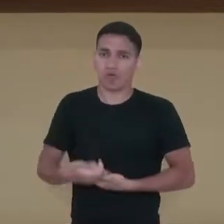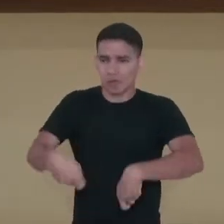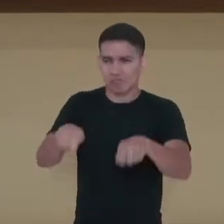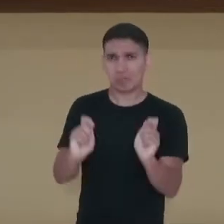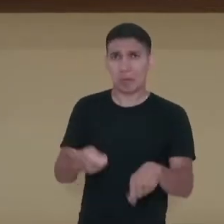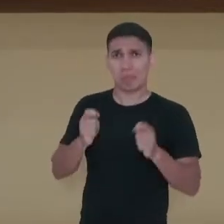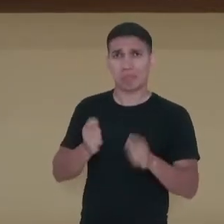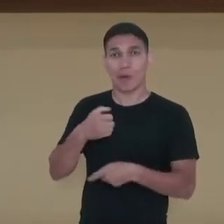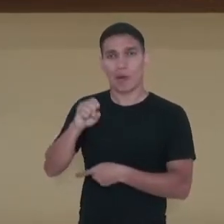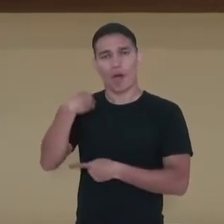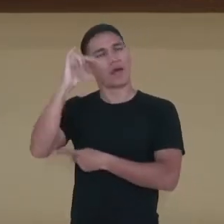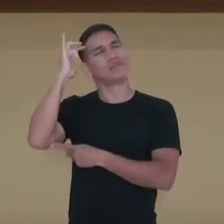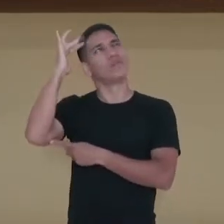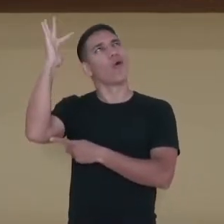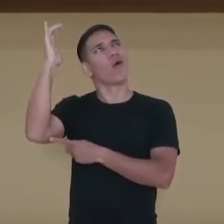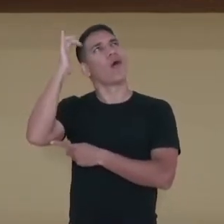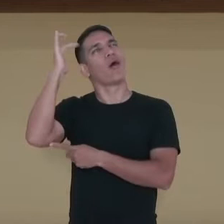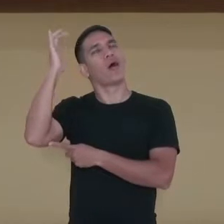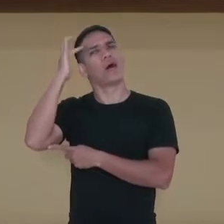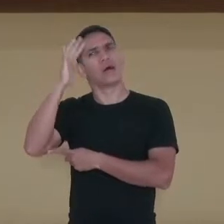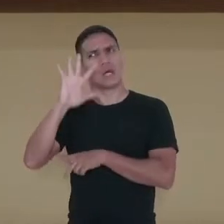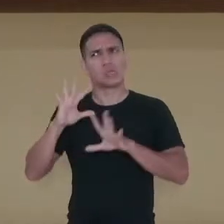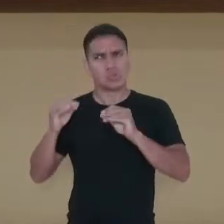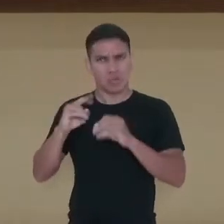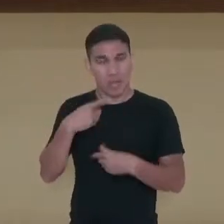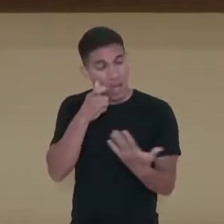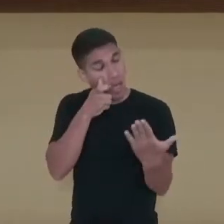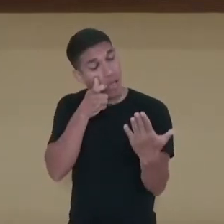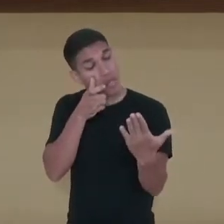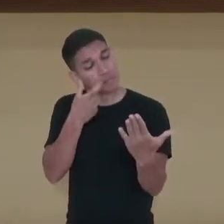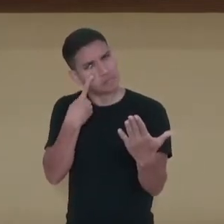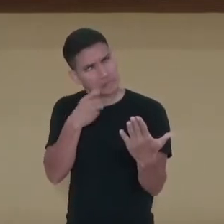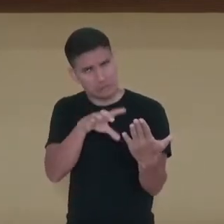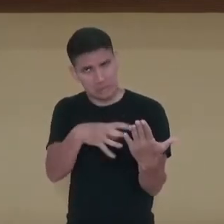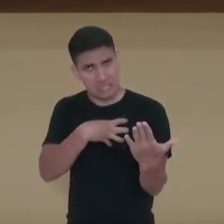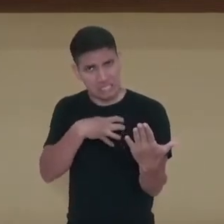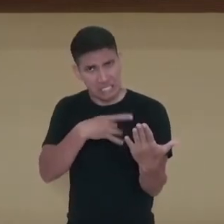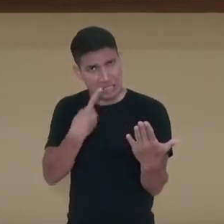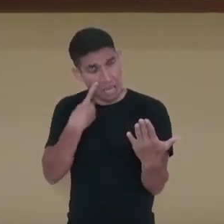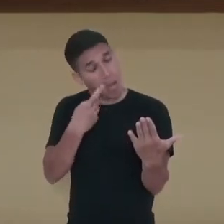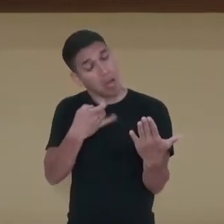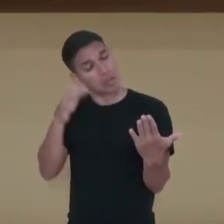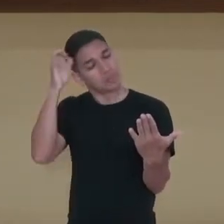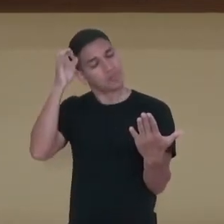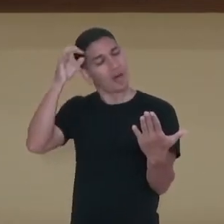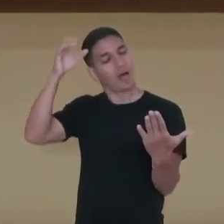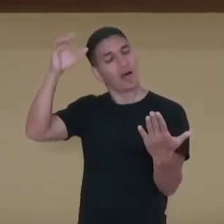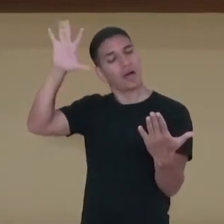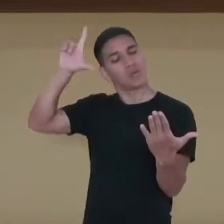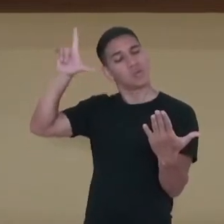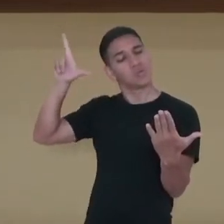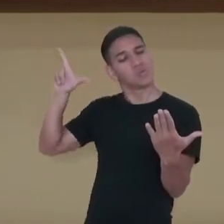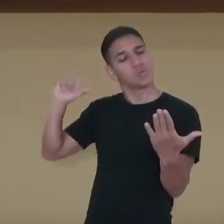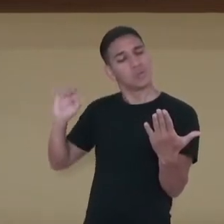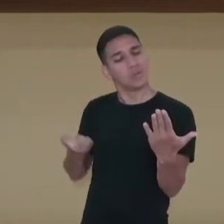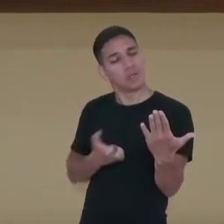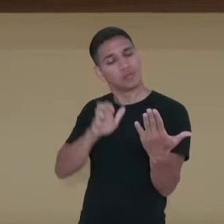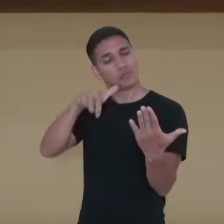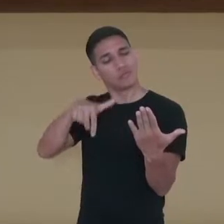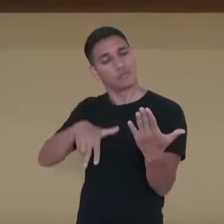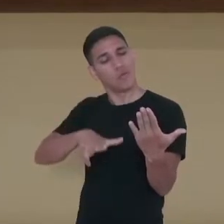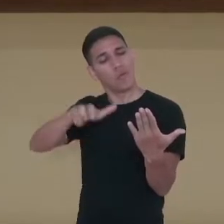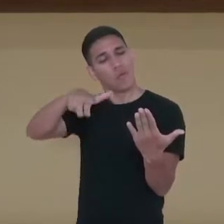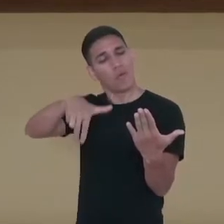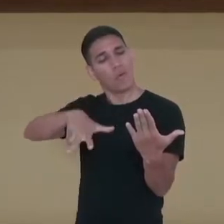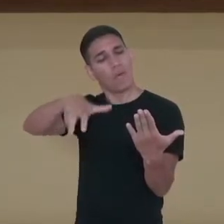num sonho. Será que isso estava interessante para ele? Viajar num raio de lua, num tapete mágico,